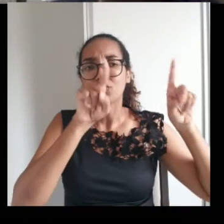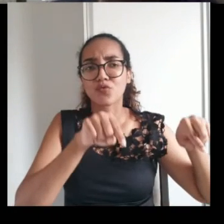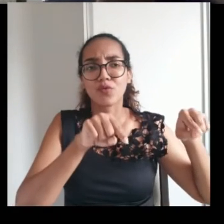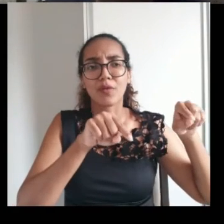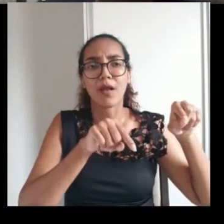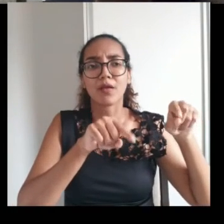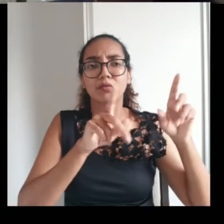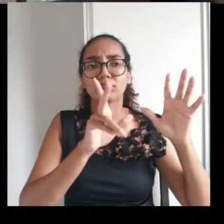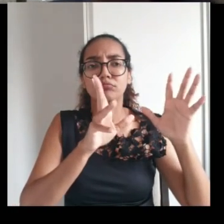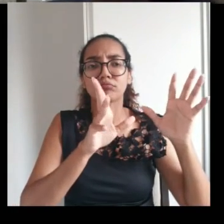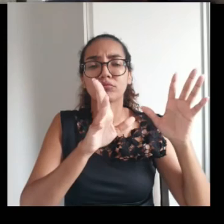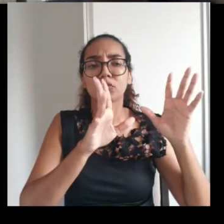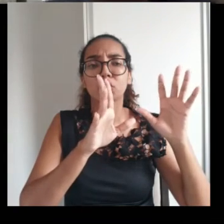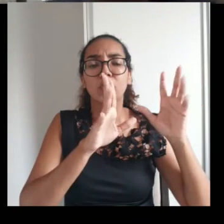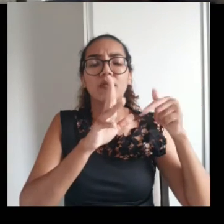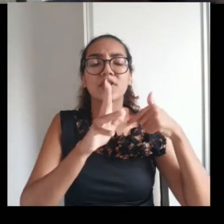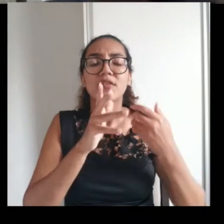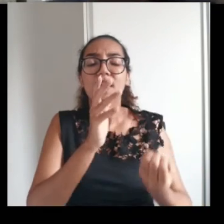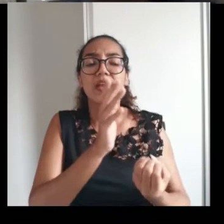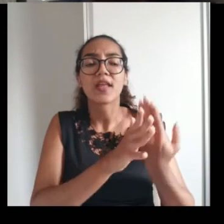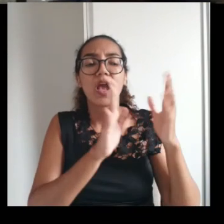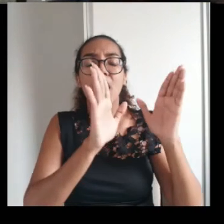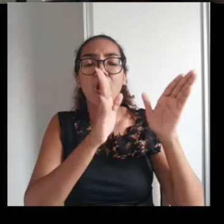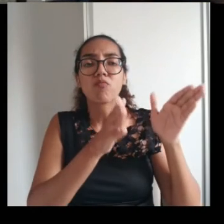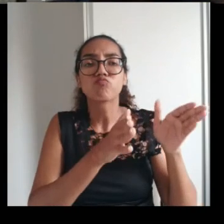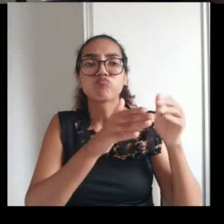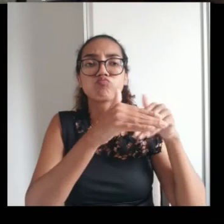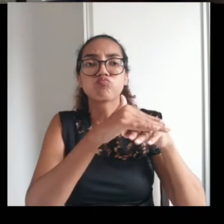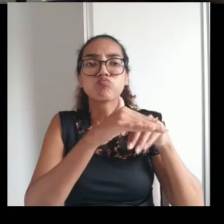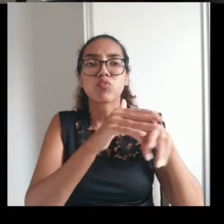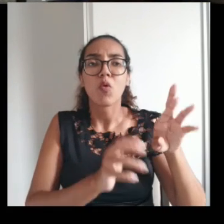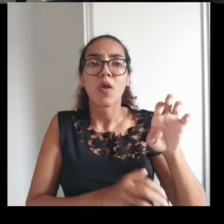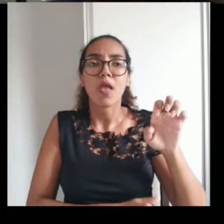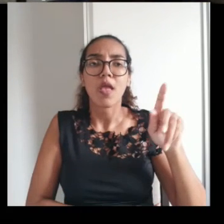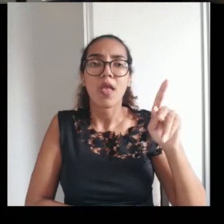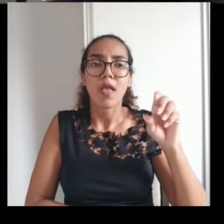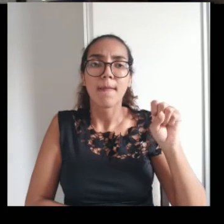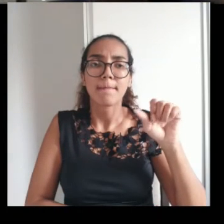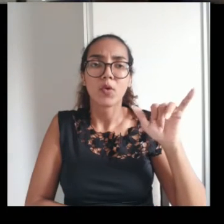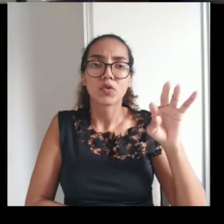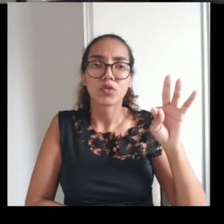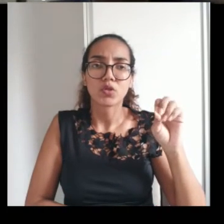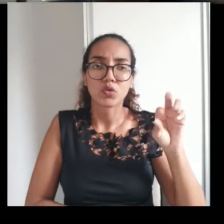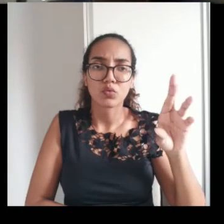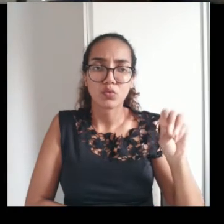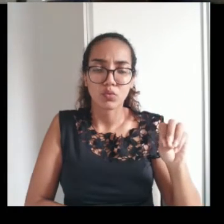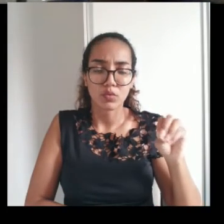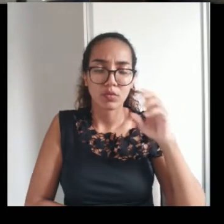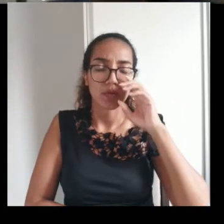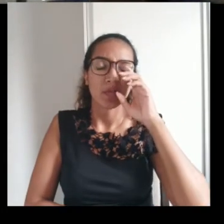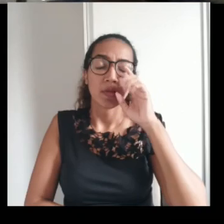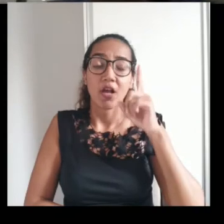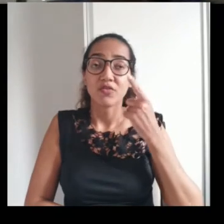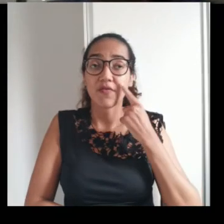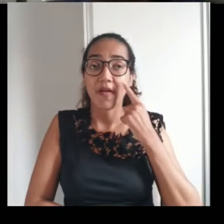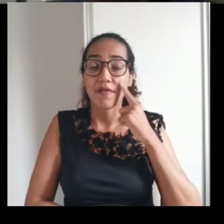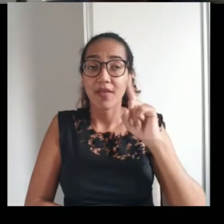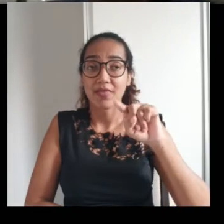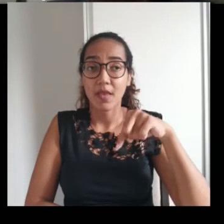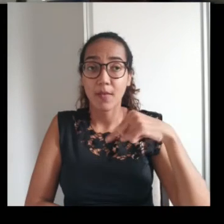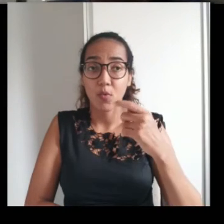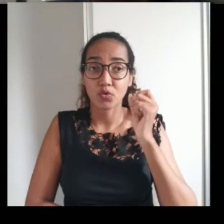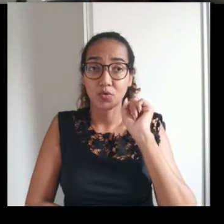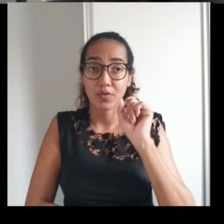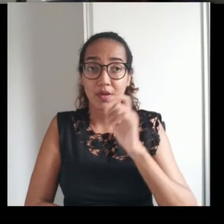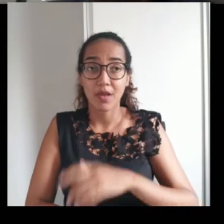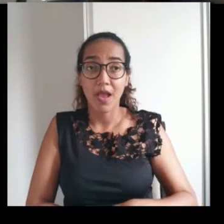lá um repositório para alguma entidade, né? Para cada entidade você vai criar um repositório daquele. A gente vai ver depois que a forma como você implementa esse